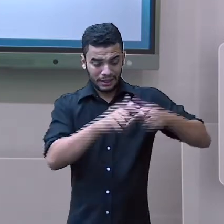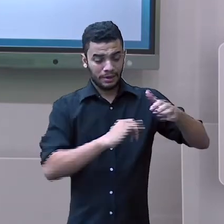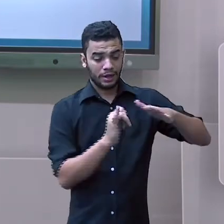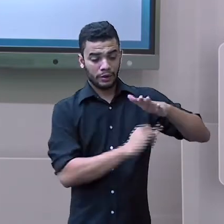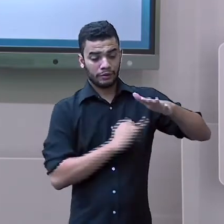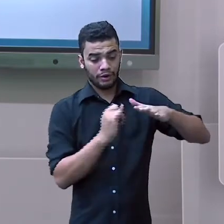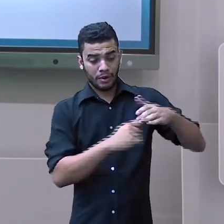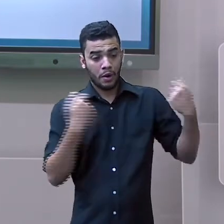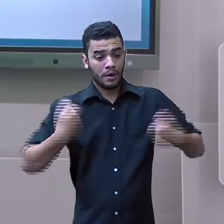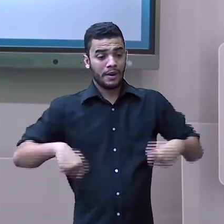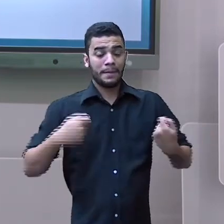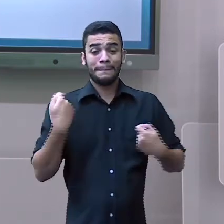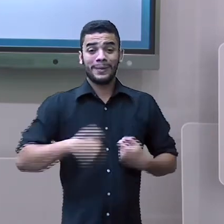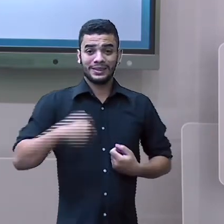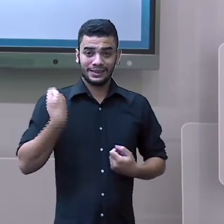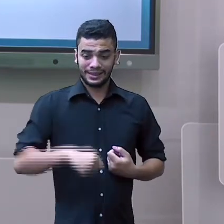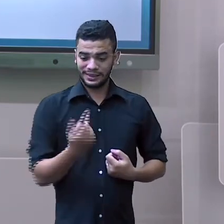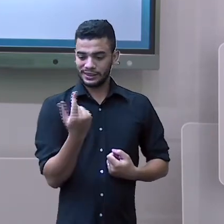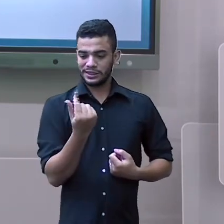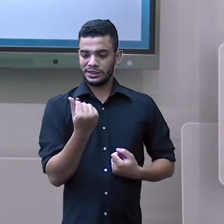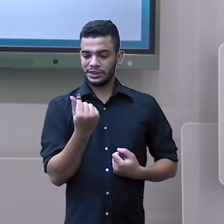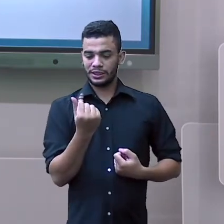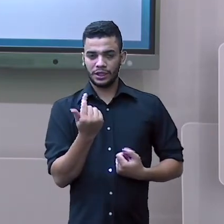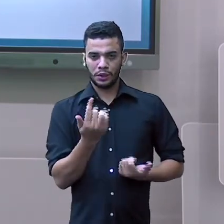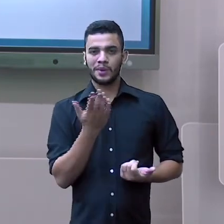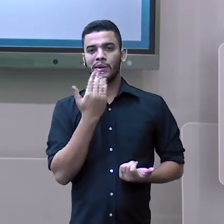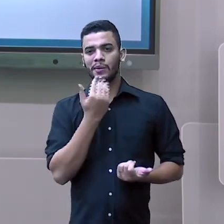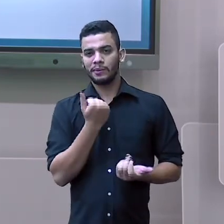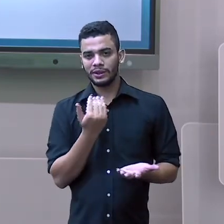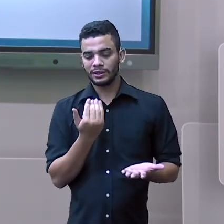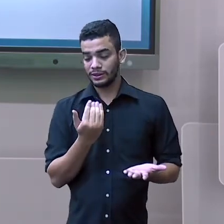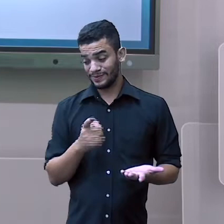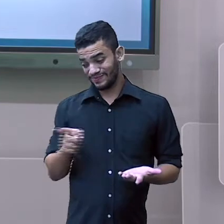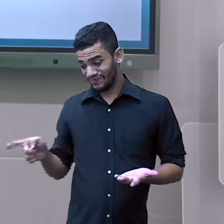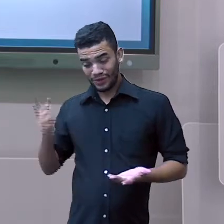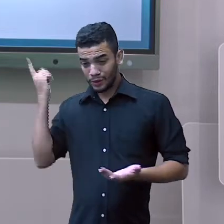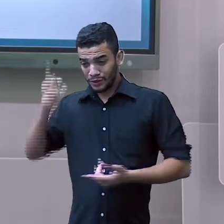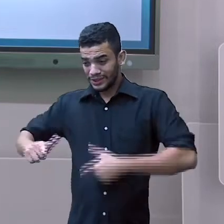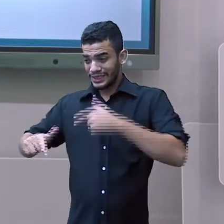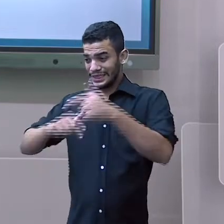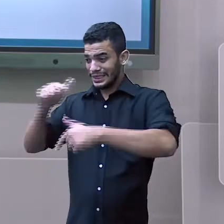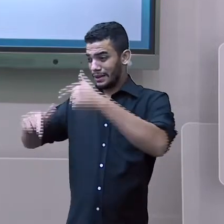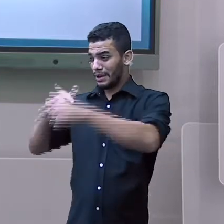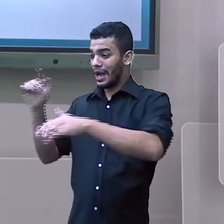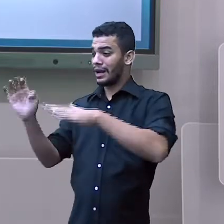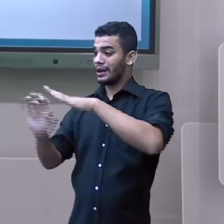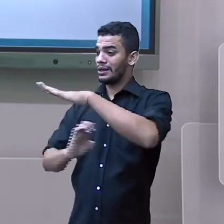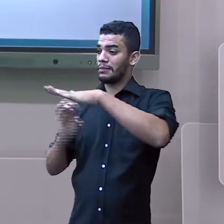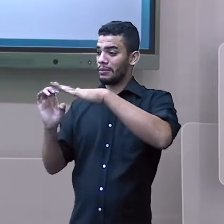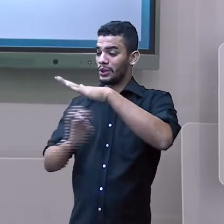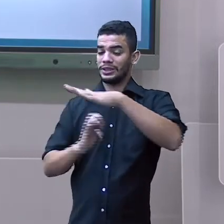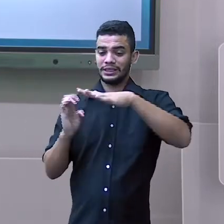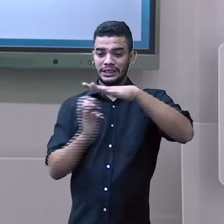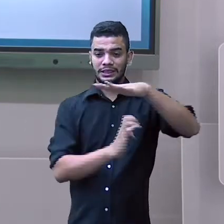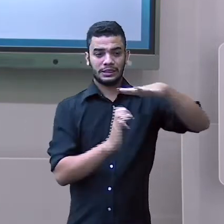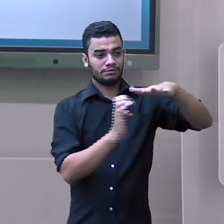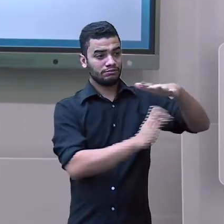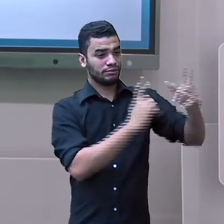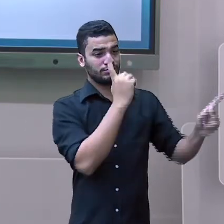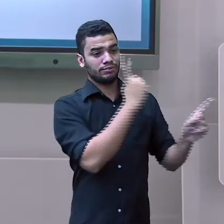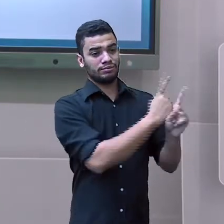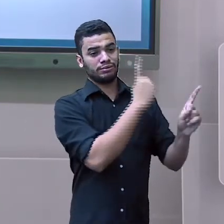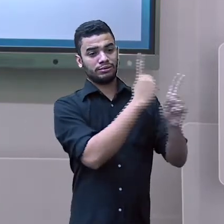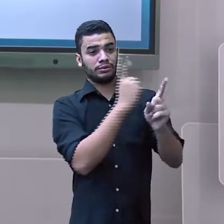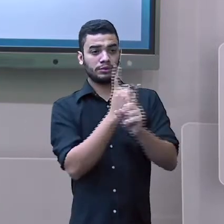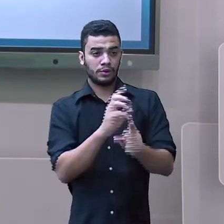aquela pessoa, aquele trabalhador ali não encontra um emprego na sua área, né? Na área que ele estudou ou naquilo